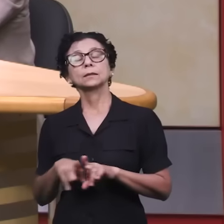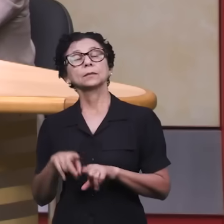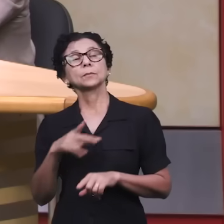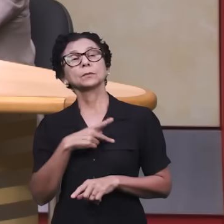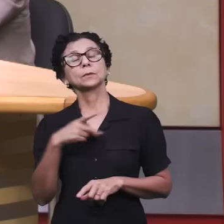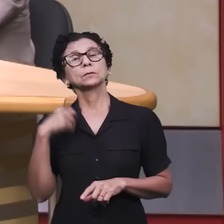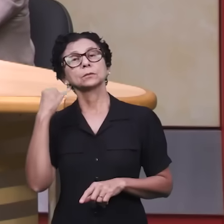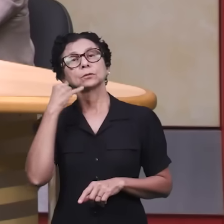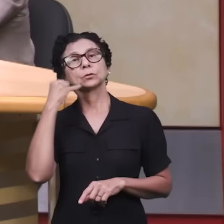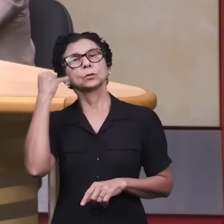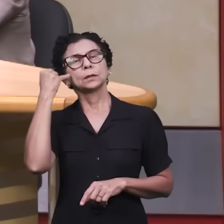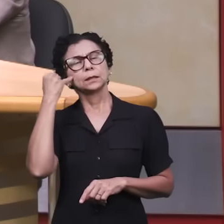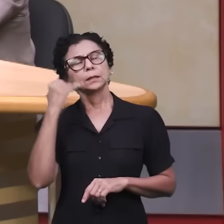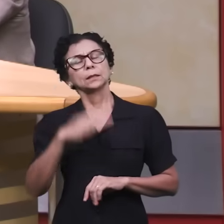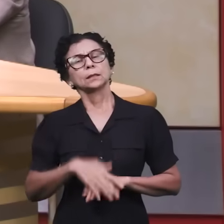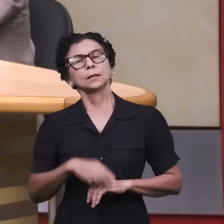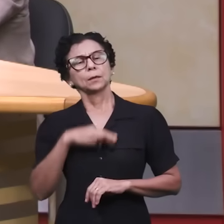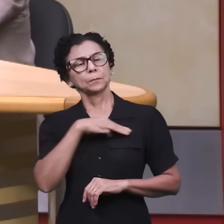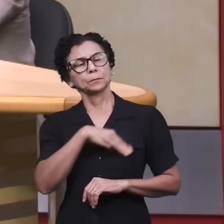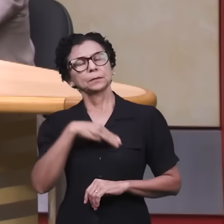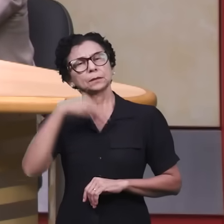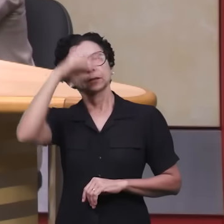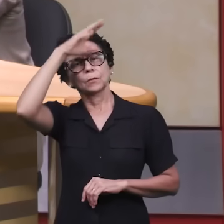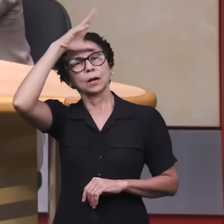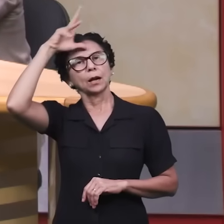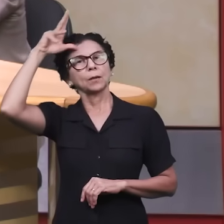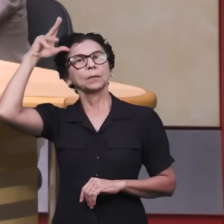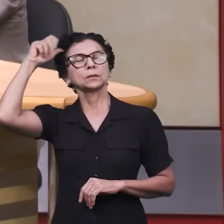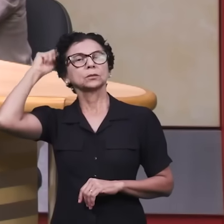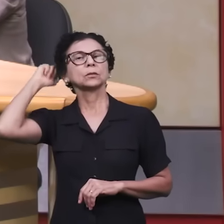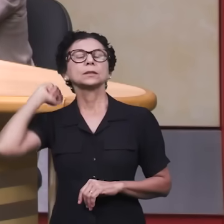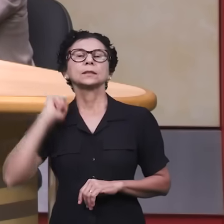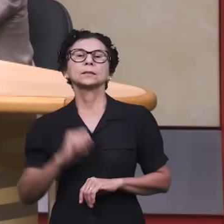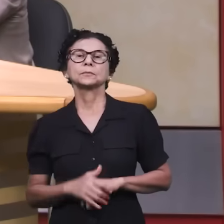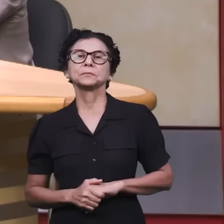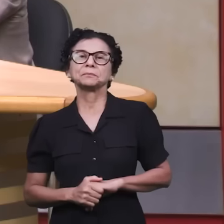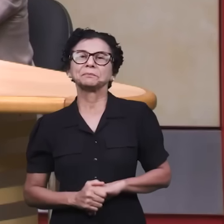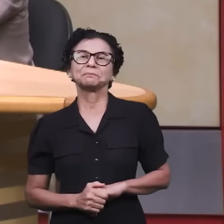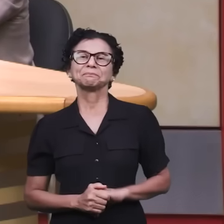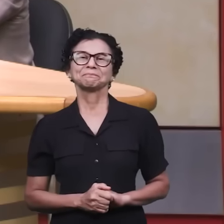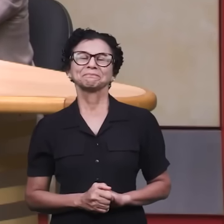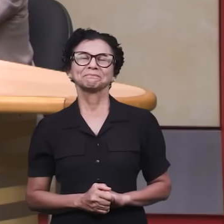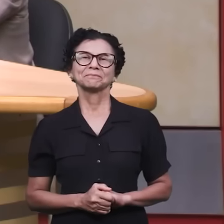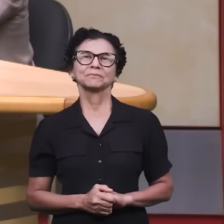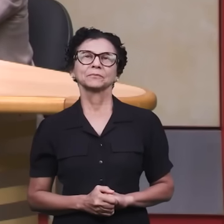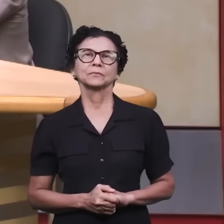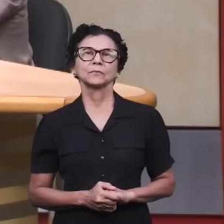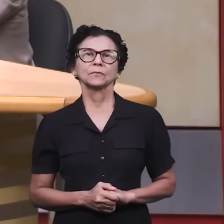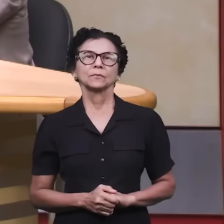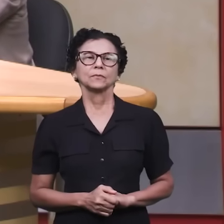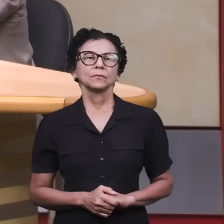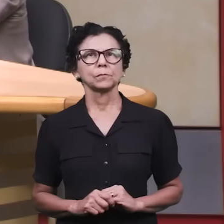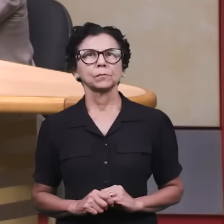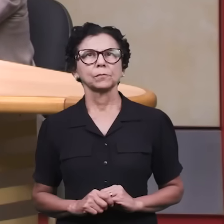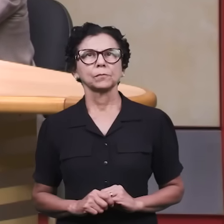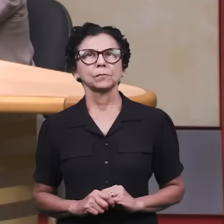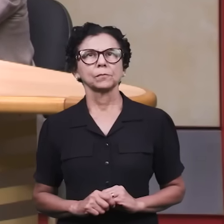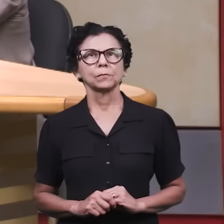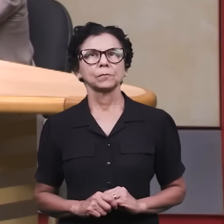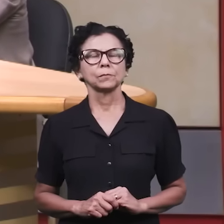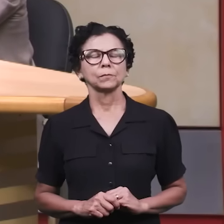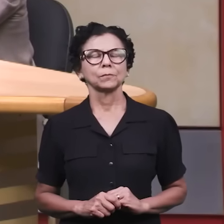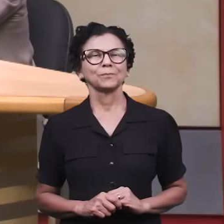na Amazônia, falar alguma coisa sobre essa penetração das nossas escolas bíblicas com as crianças também na